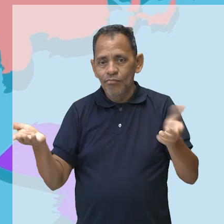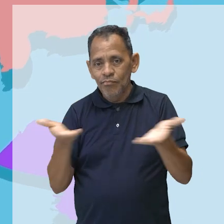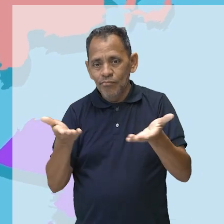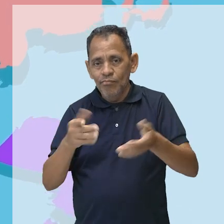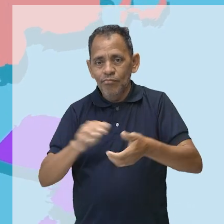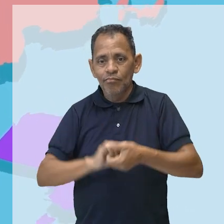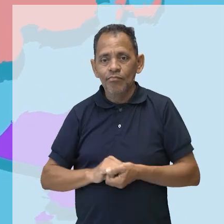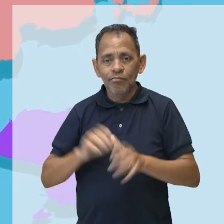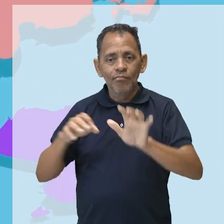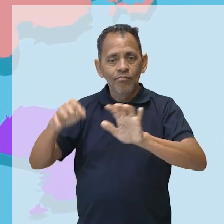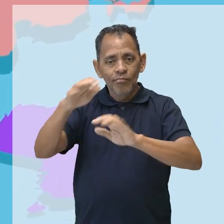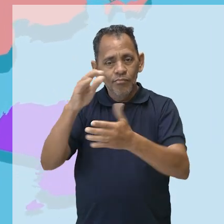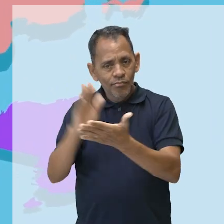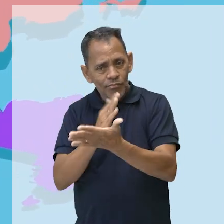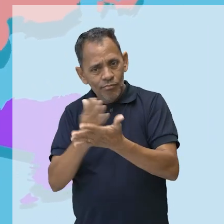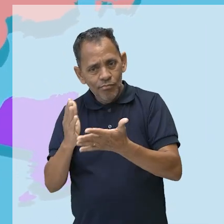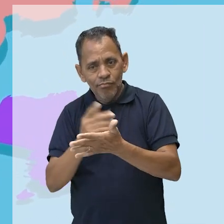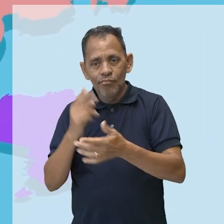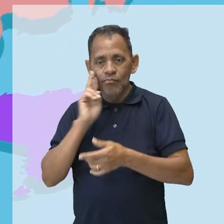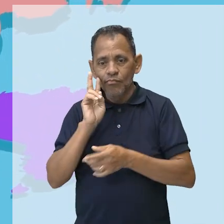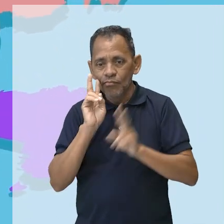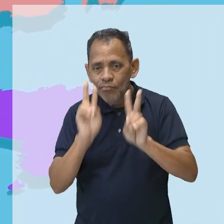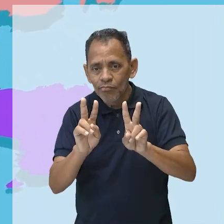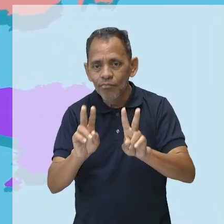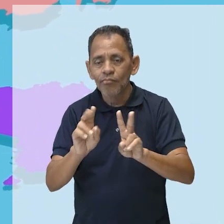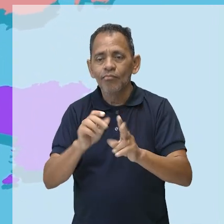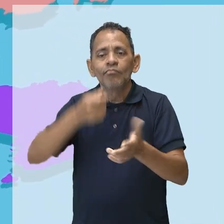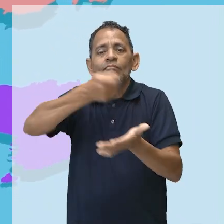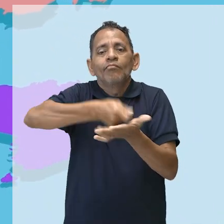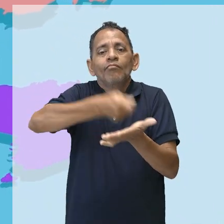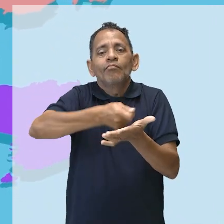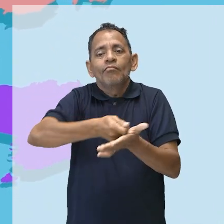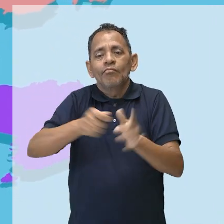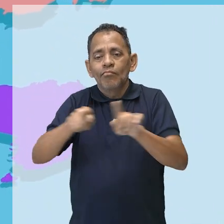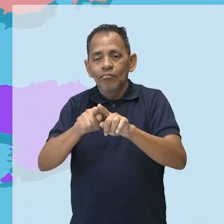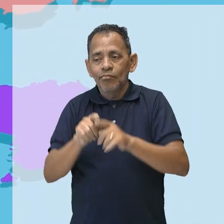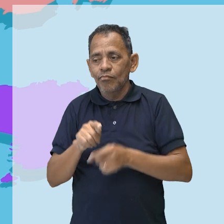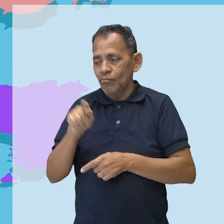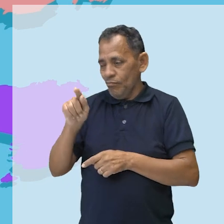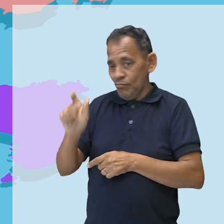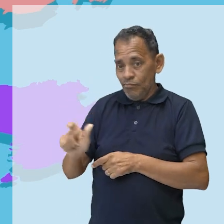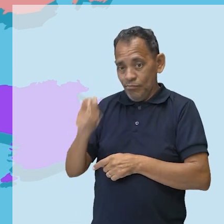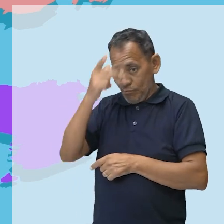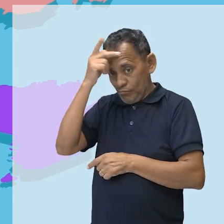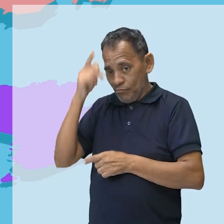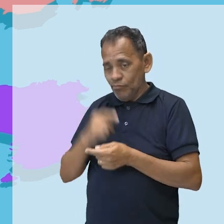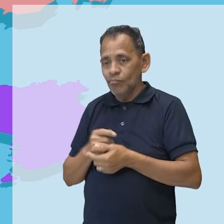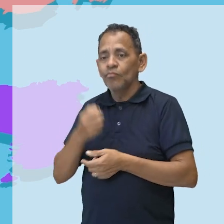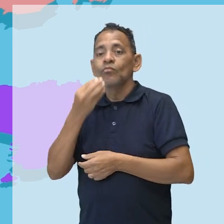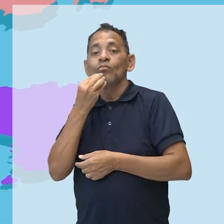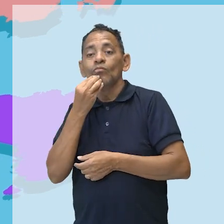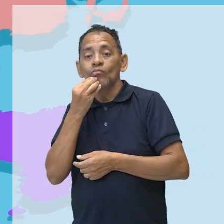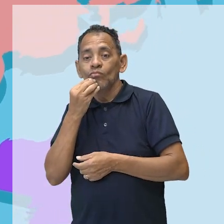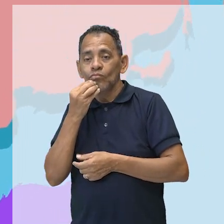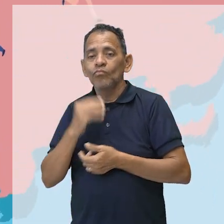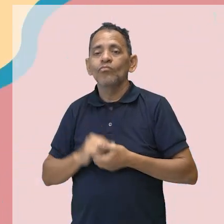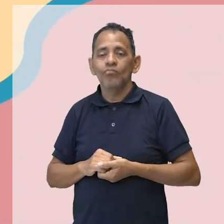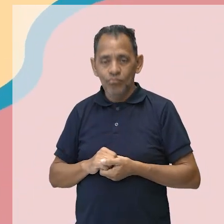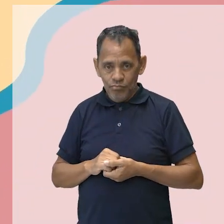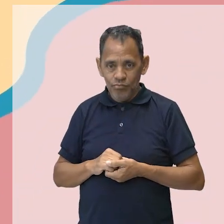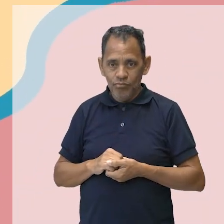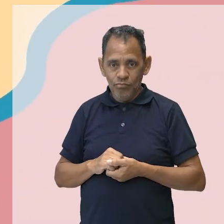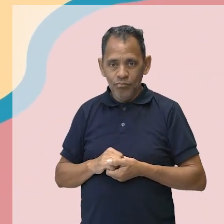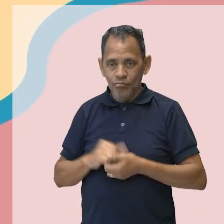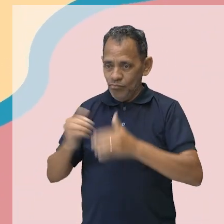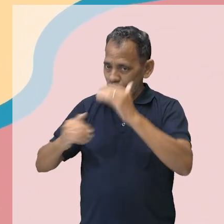regiões veem o trabalho como uma obrigação, outras o veem como uma oportunidade de realização pessoal.